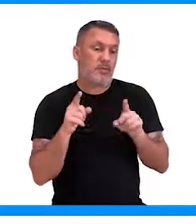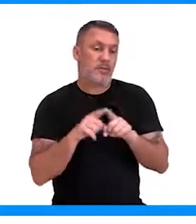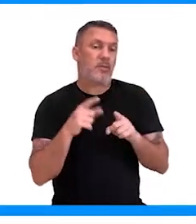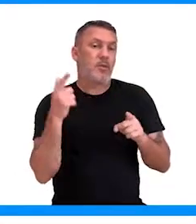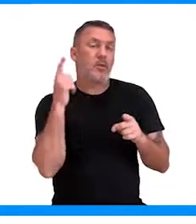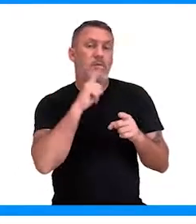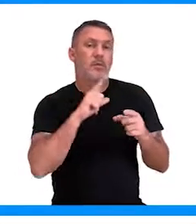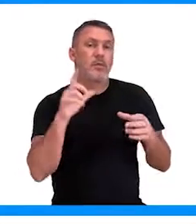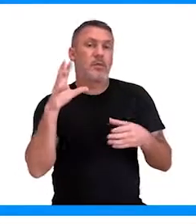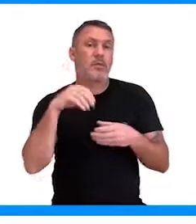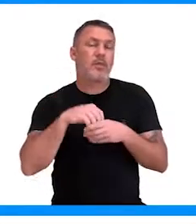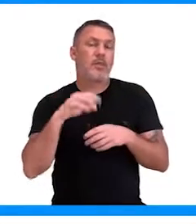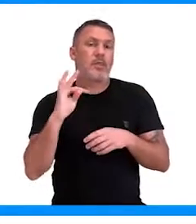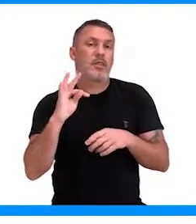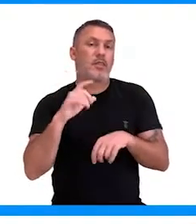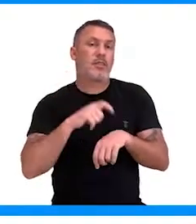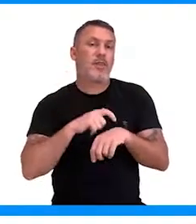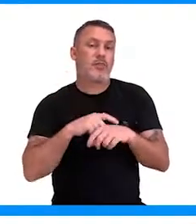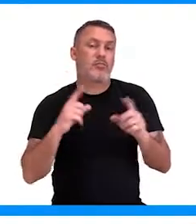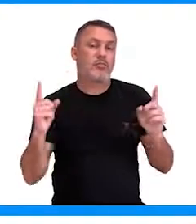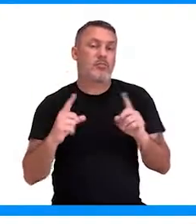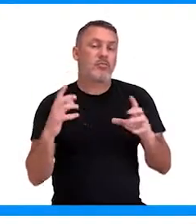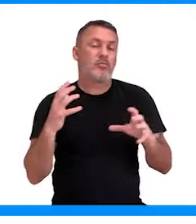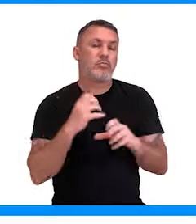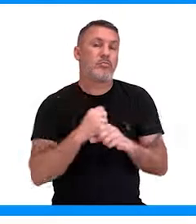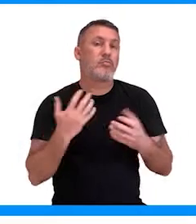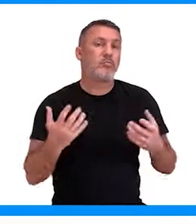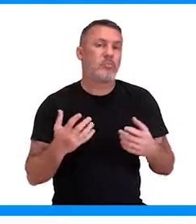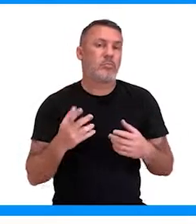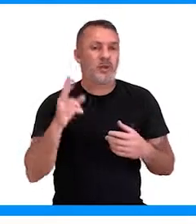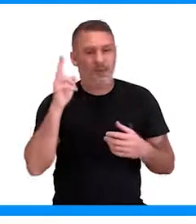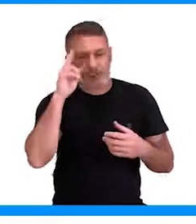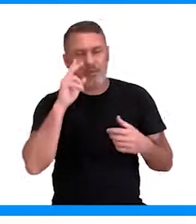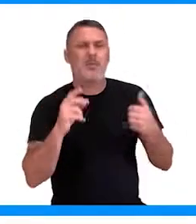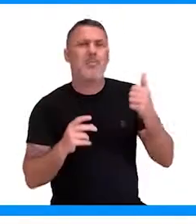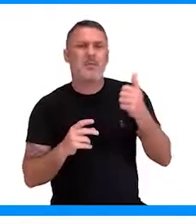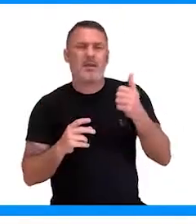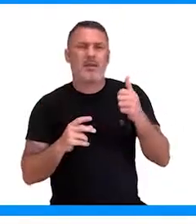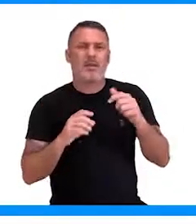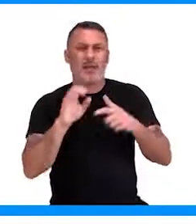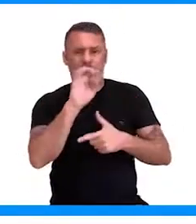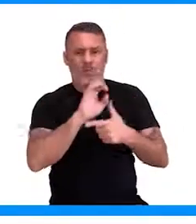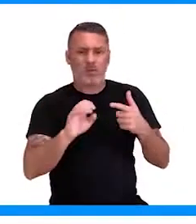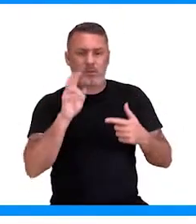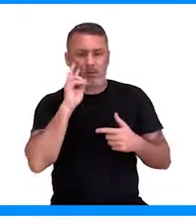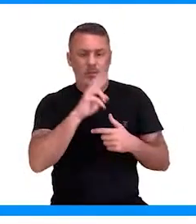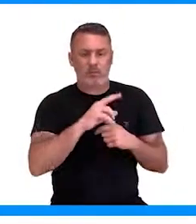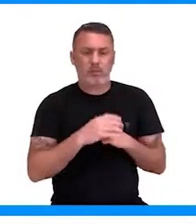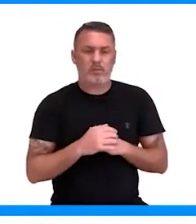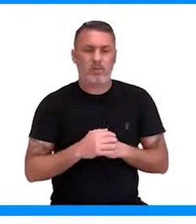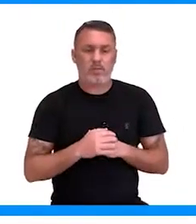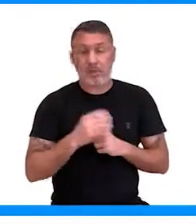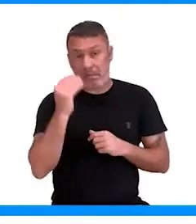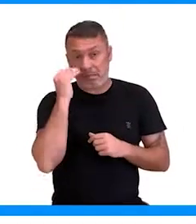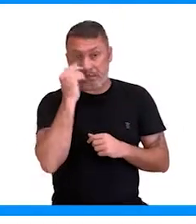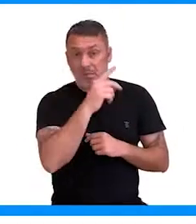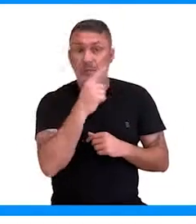inicial e consigo usar o tempo para calcular? Vamos tentar a primeira equação? Vi